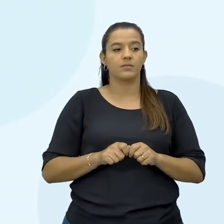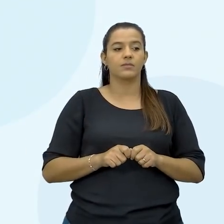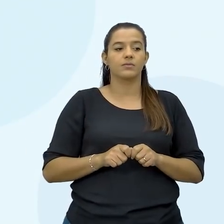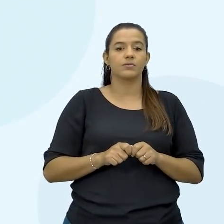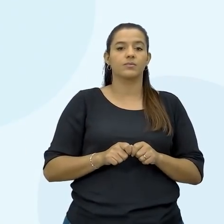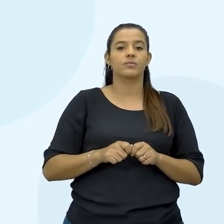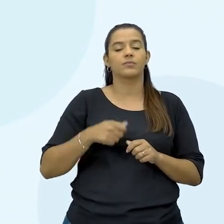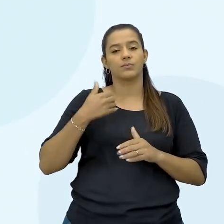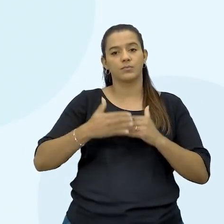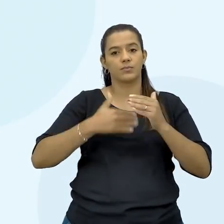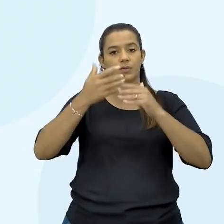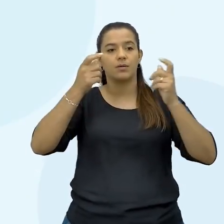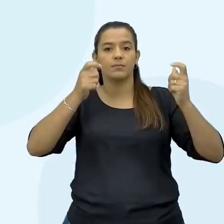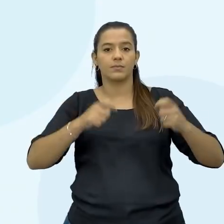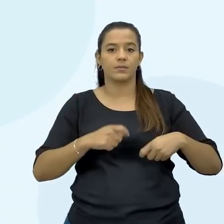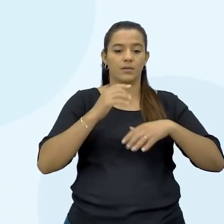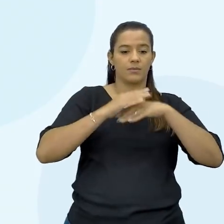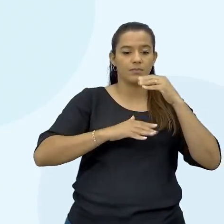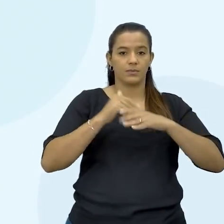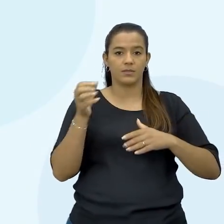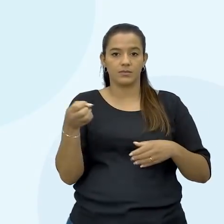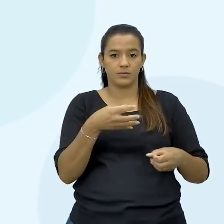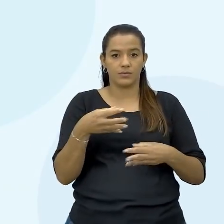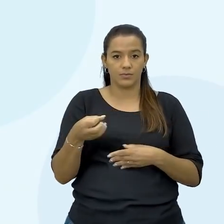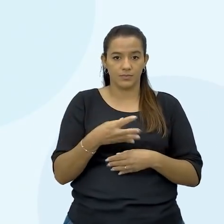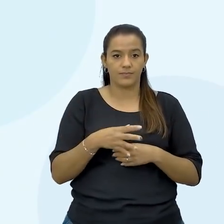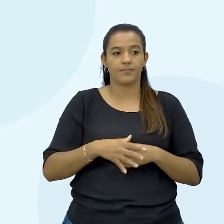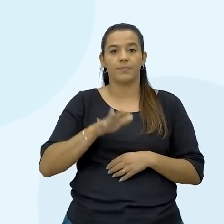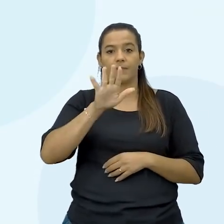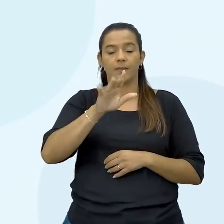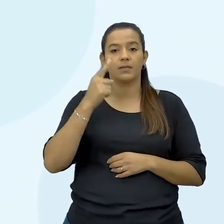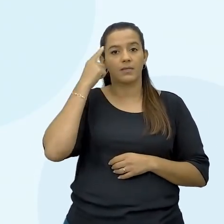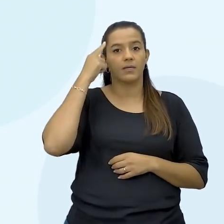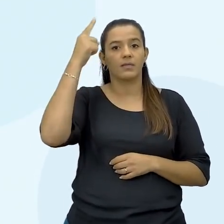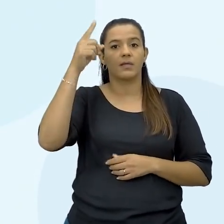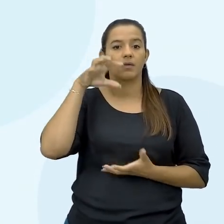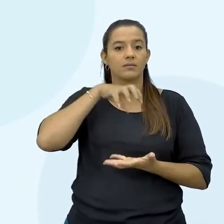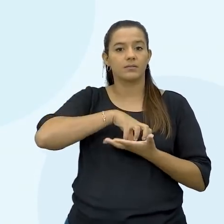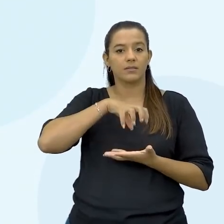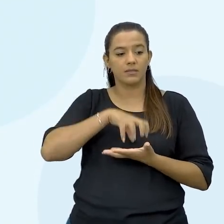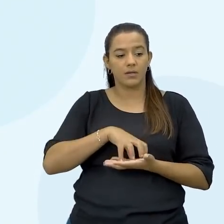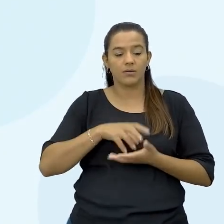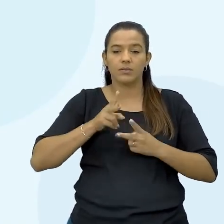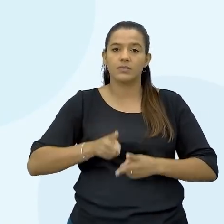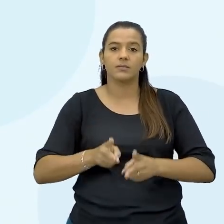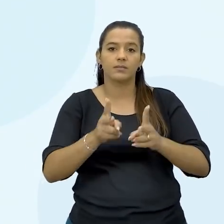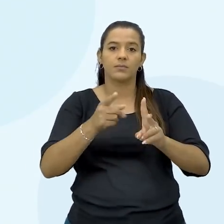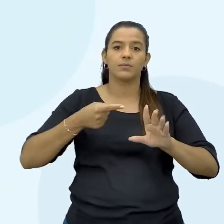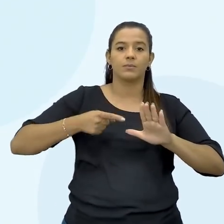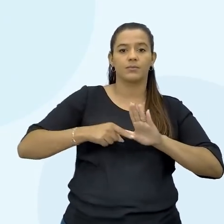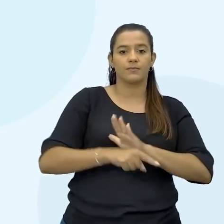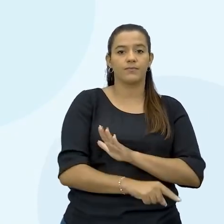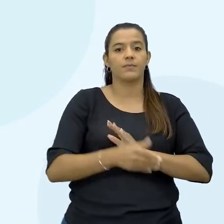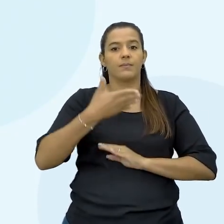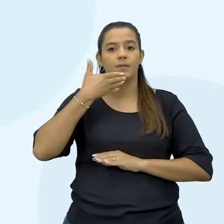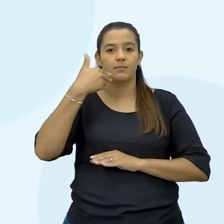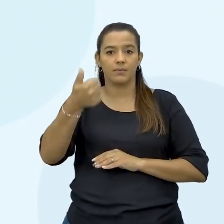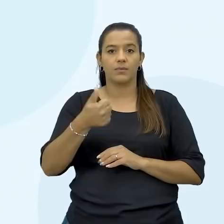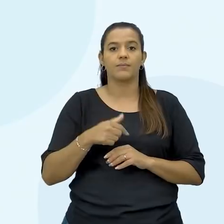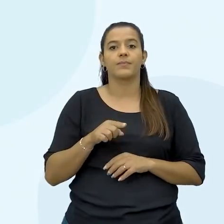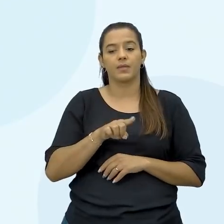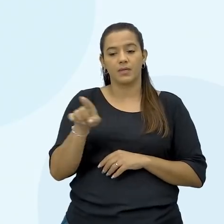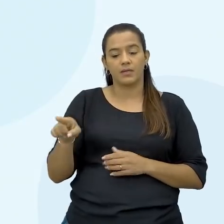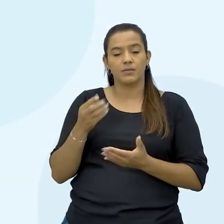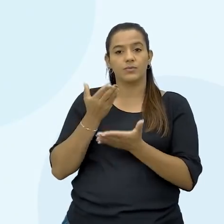se desenvolvem competências e habilidades novas. Mas a ideia central é sempre o aprofundamento. São os